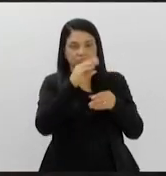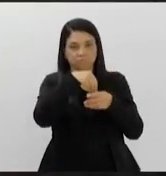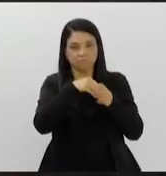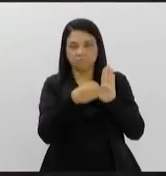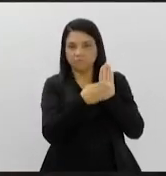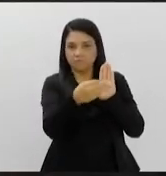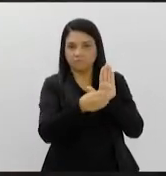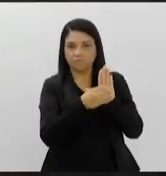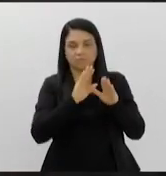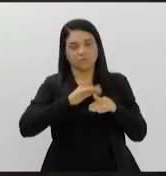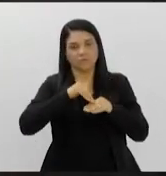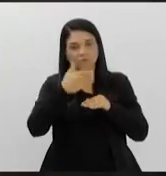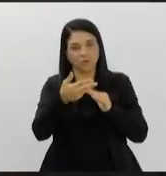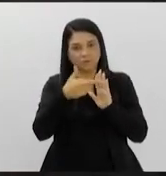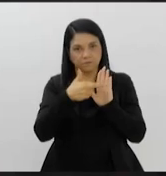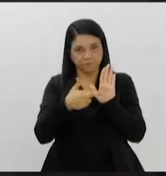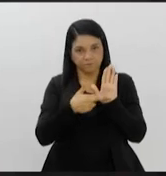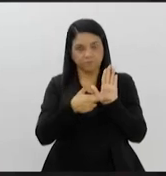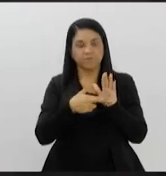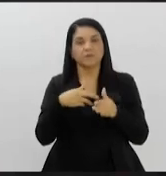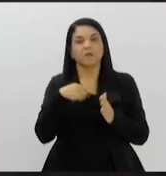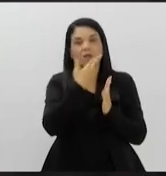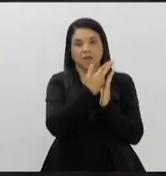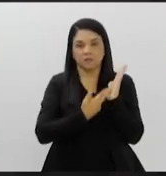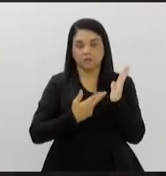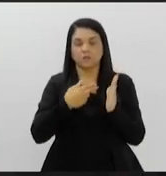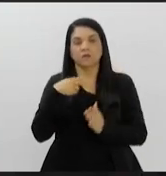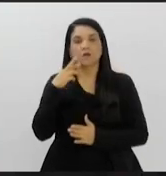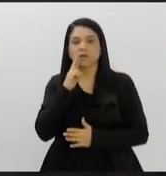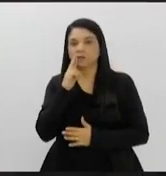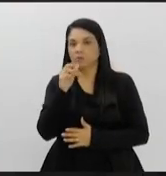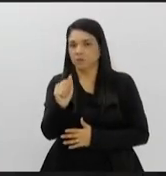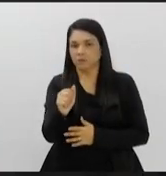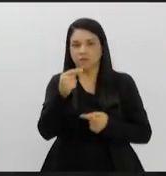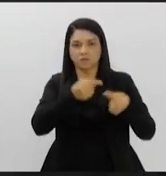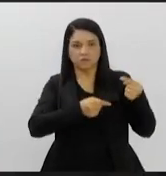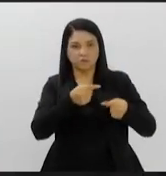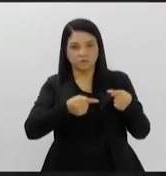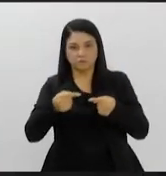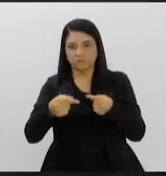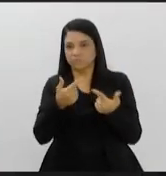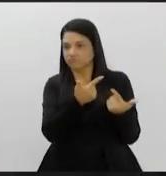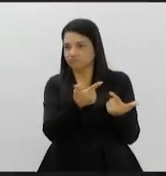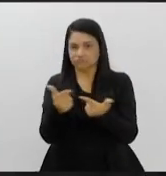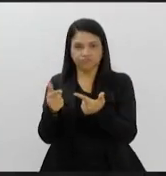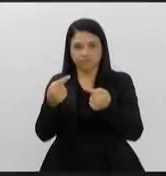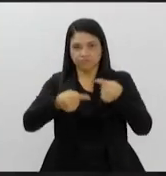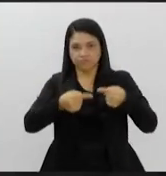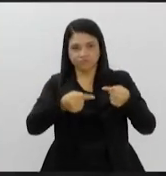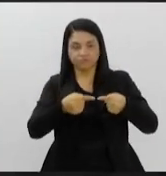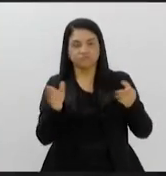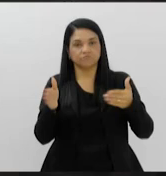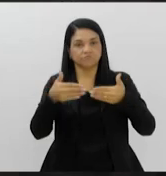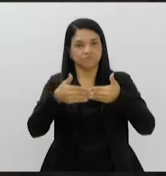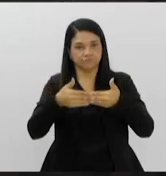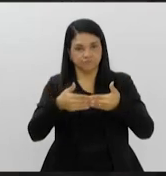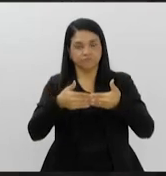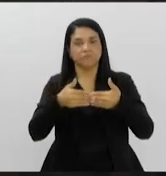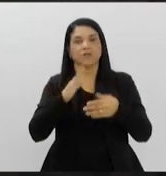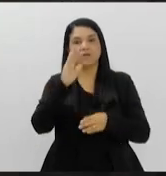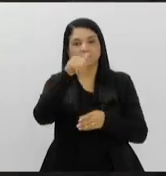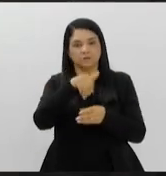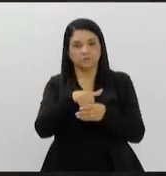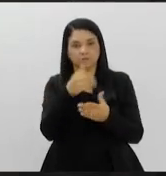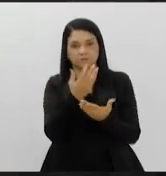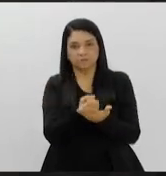Externas favorável, relatoria do deputado Rodrigo Amorim. Em discussão, não havendo quem queira discutir, encerrada a discussão. Em votação,